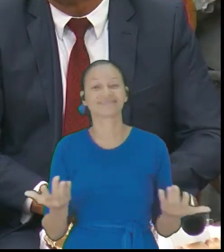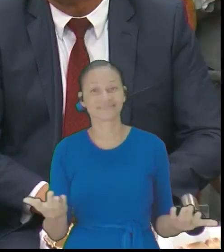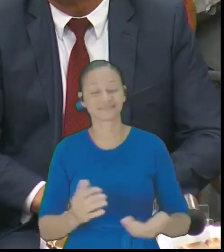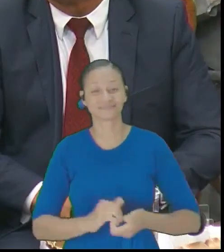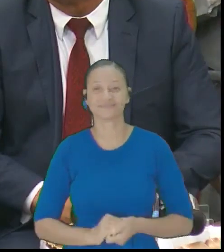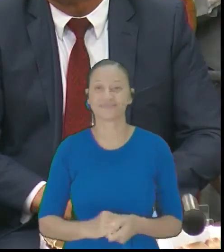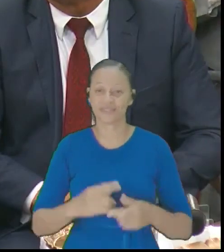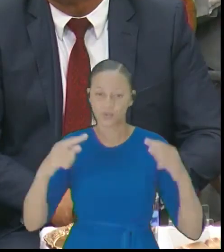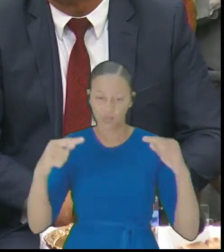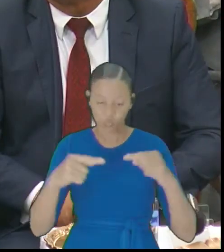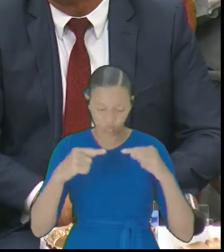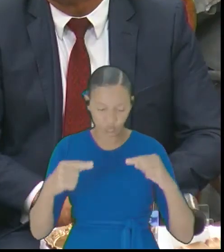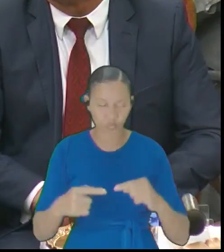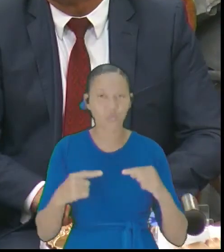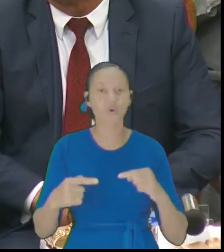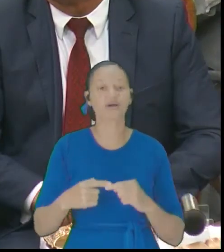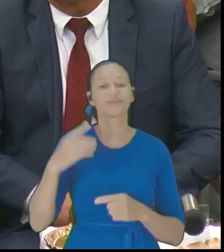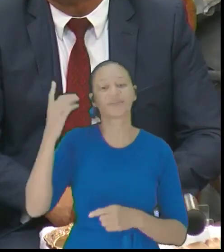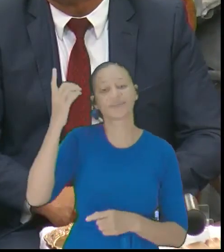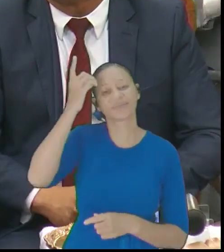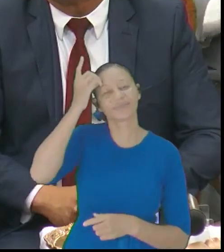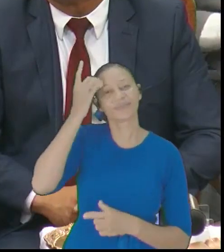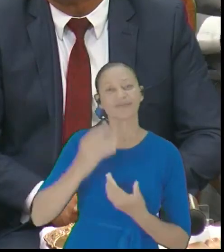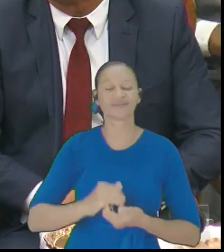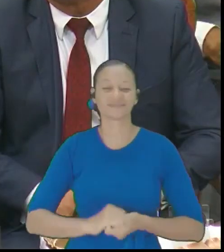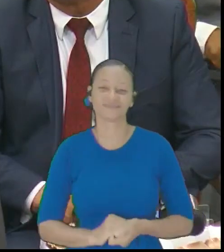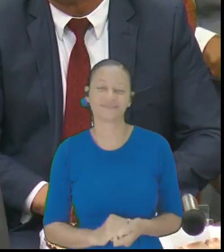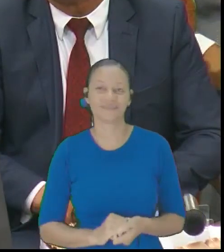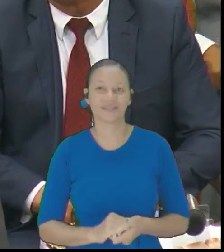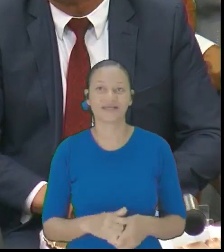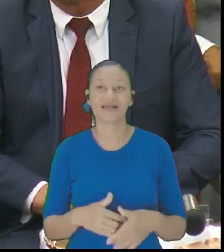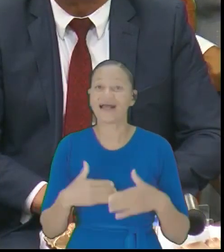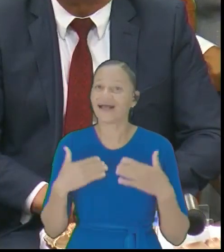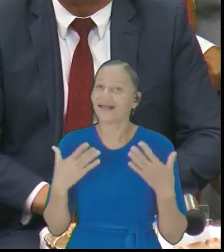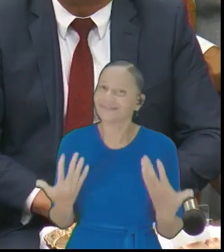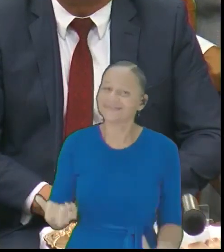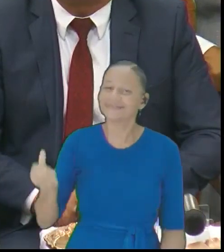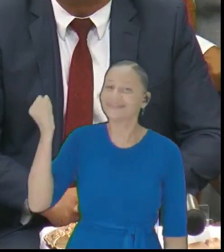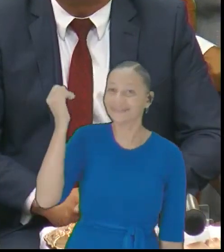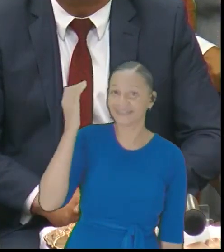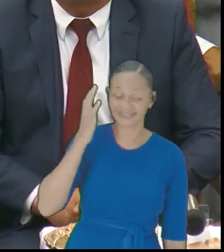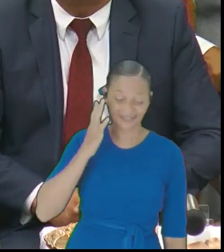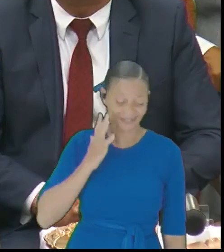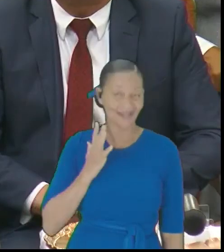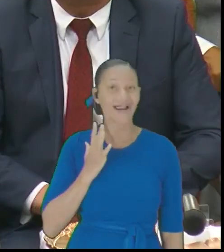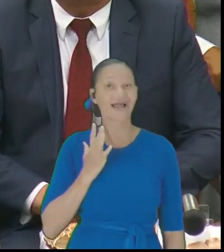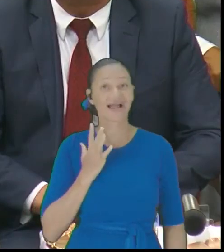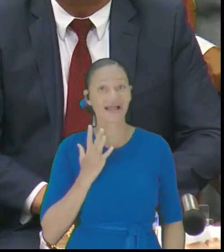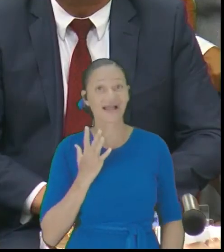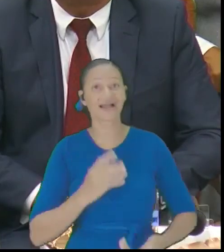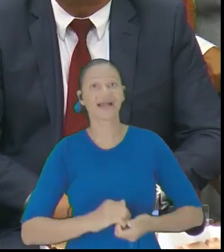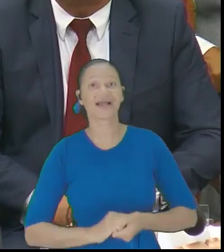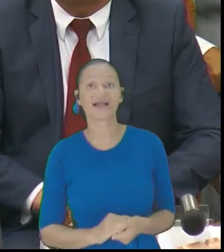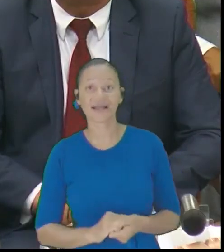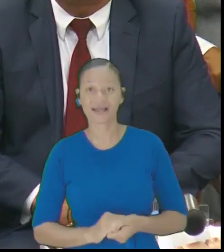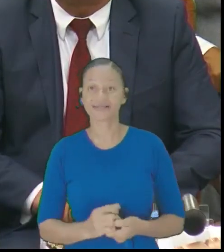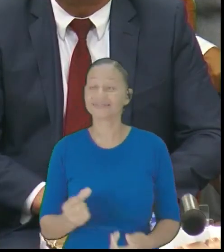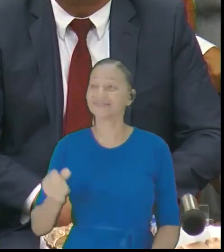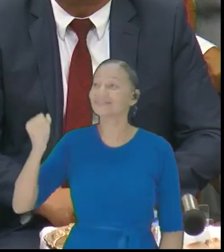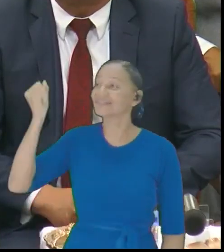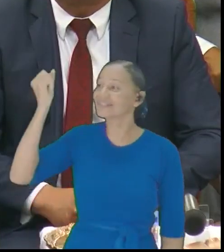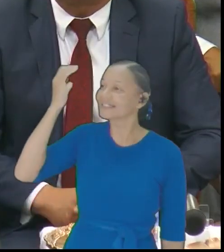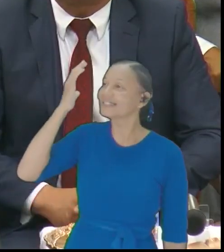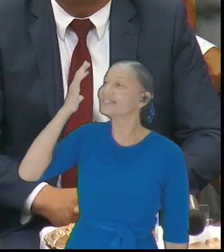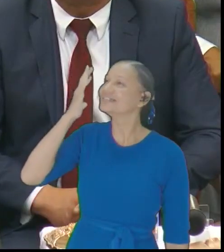de acordo com o dom. Olha para você ver, até uma graça, pastor Isvaldo, chamada de